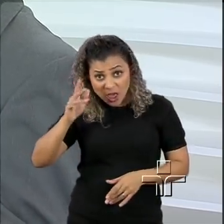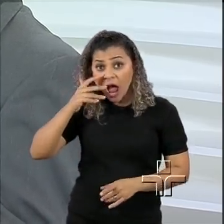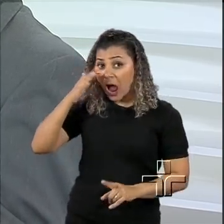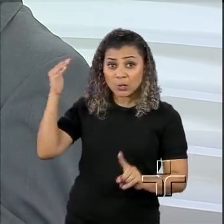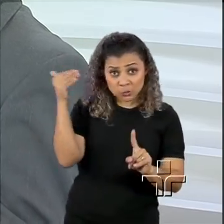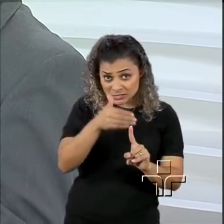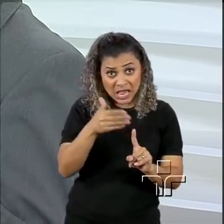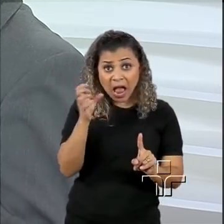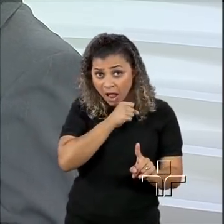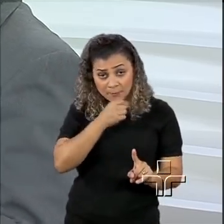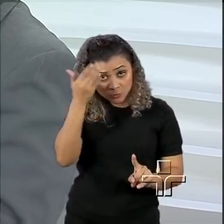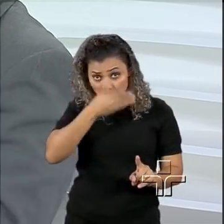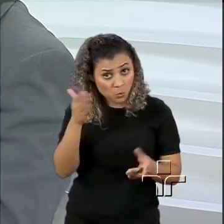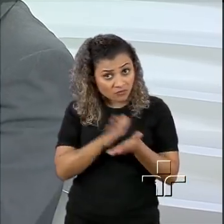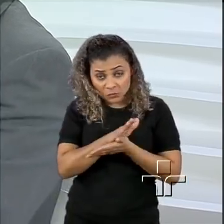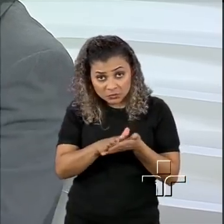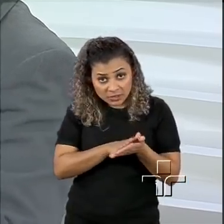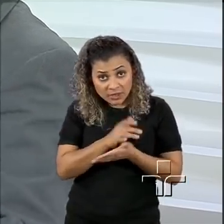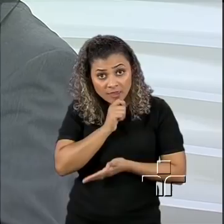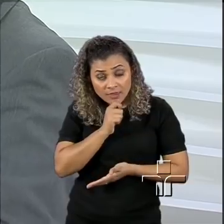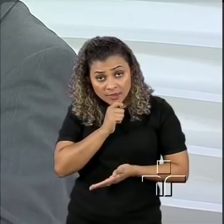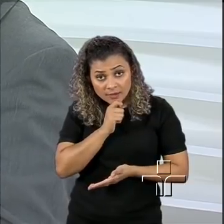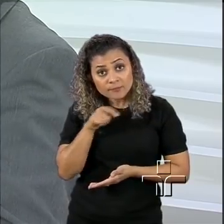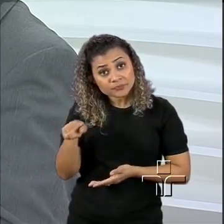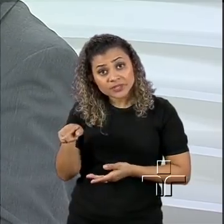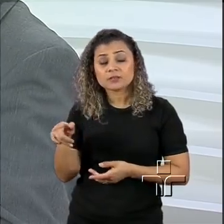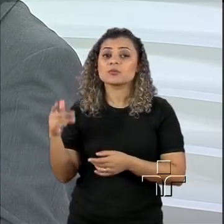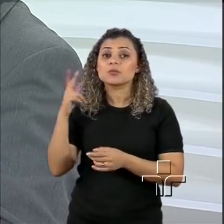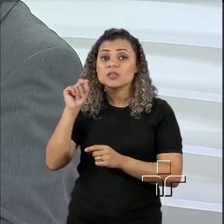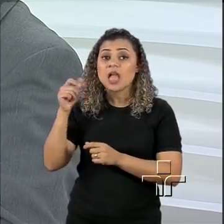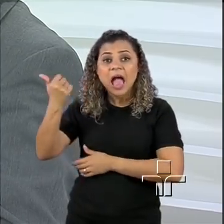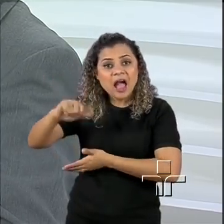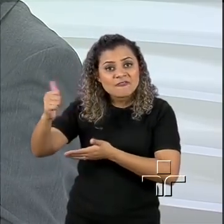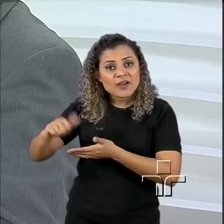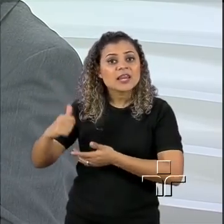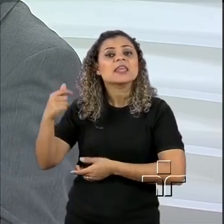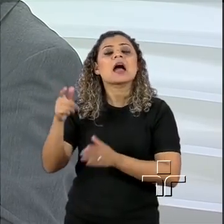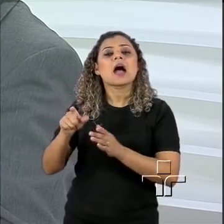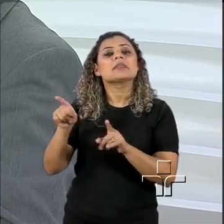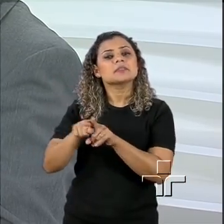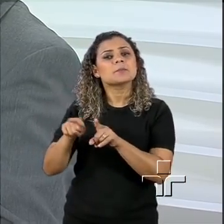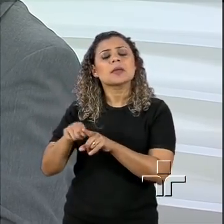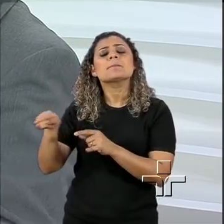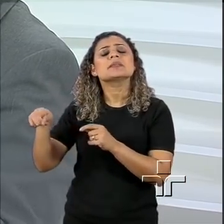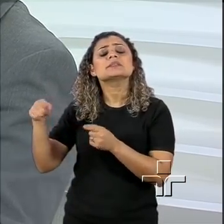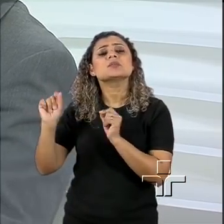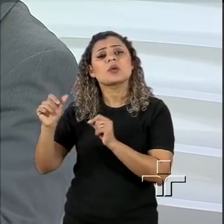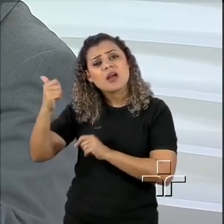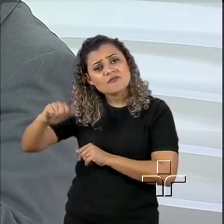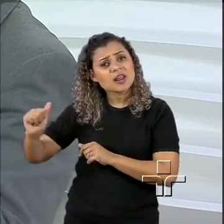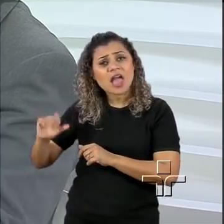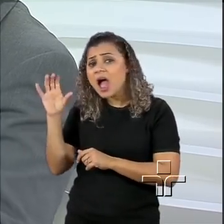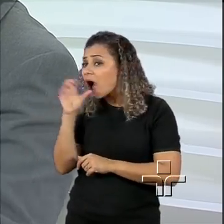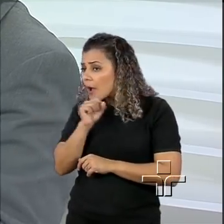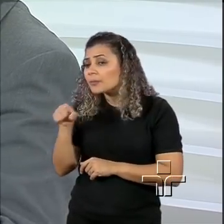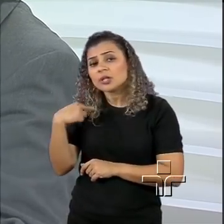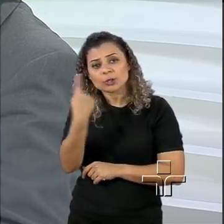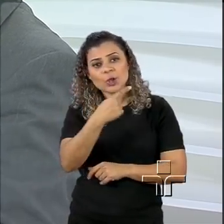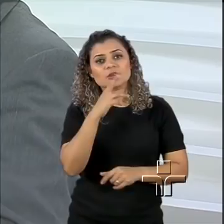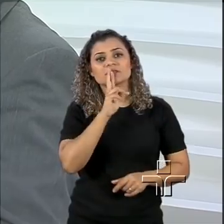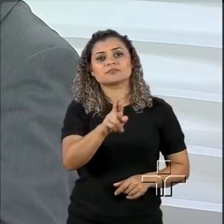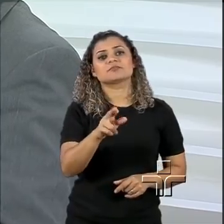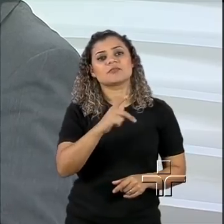sem prova, que seja ágil para analisar esse processo, que seguramente aí nós teremos